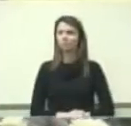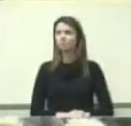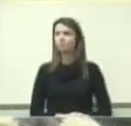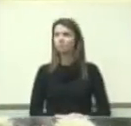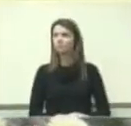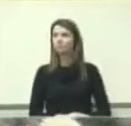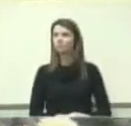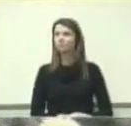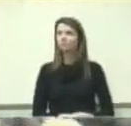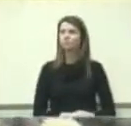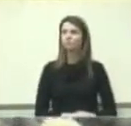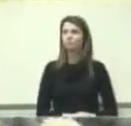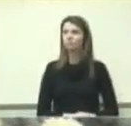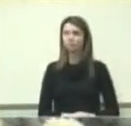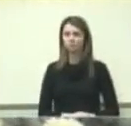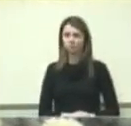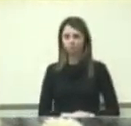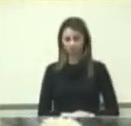aleluia